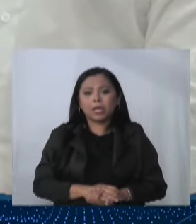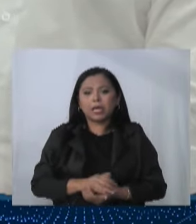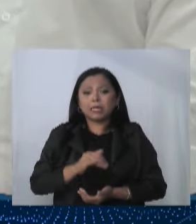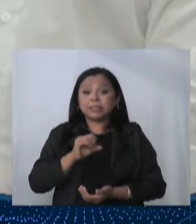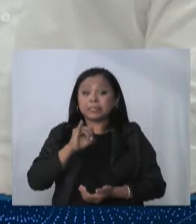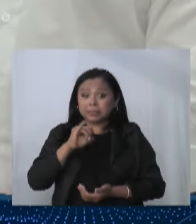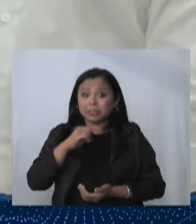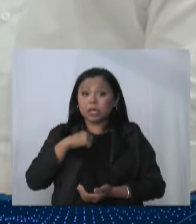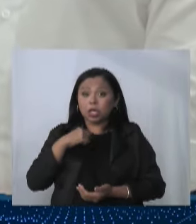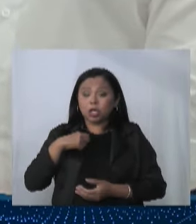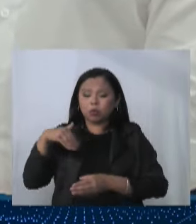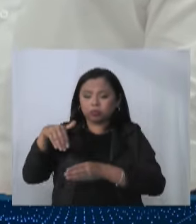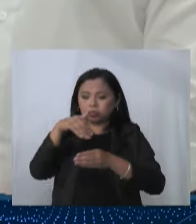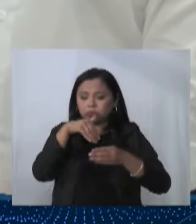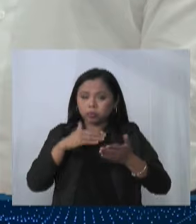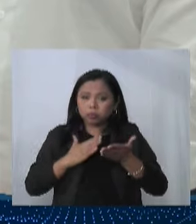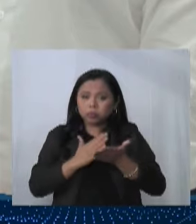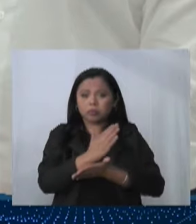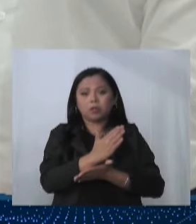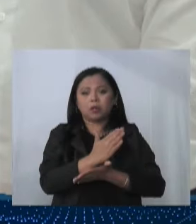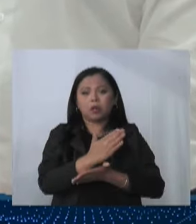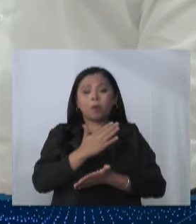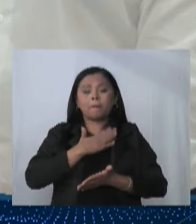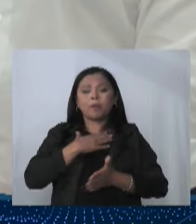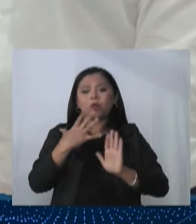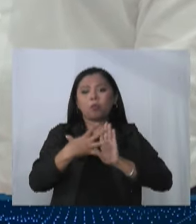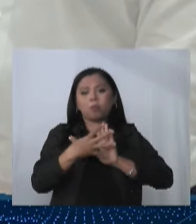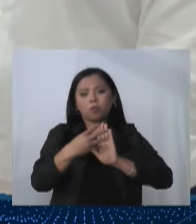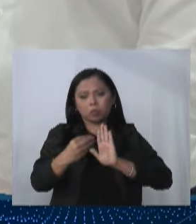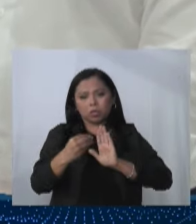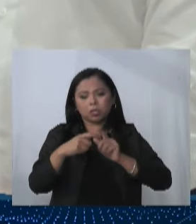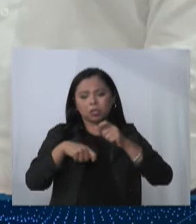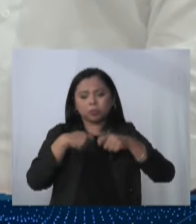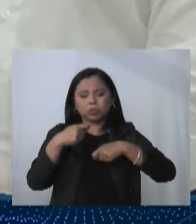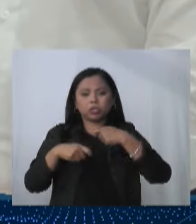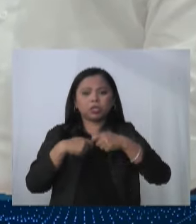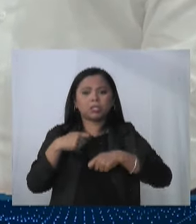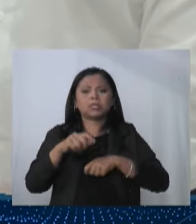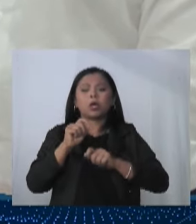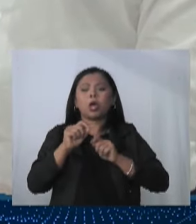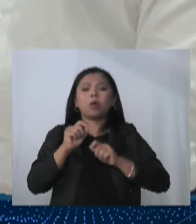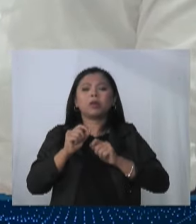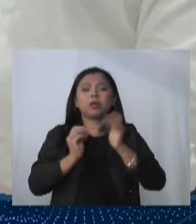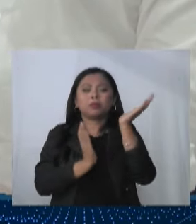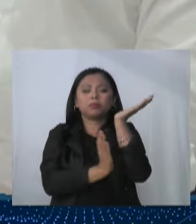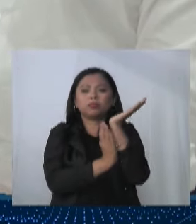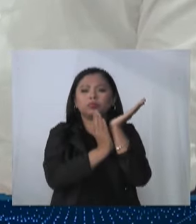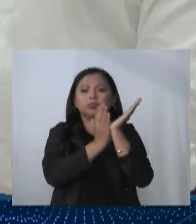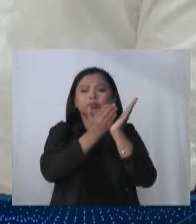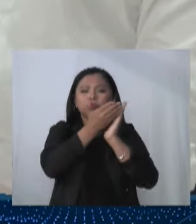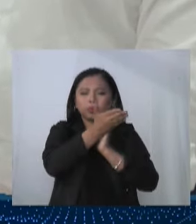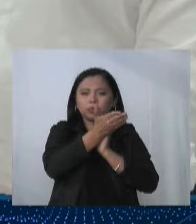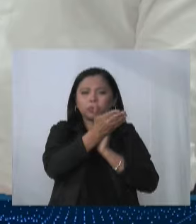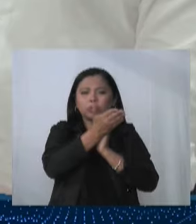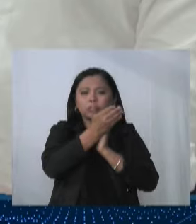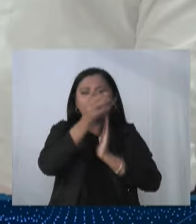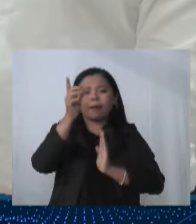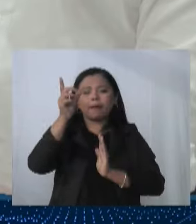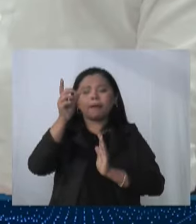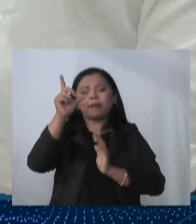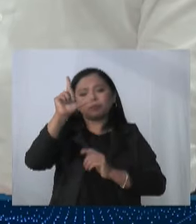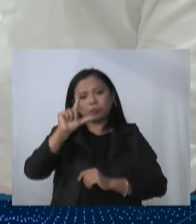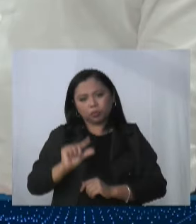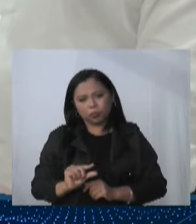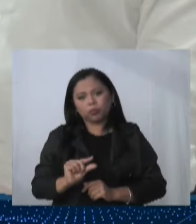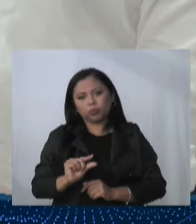prefeitura, o nosso modelo de administração é destravar todo esse processo burocrático que hoje existe para se montar uma empresa,